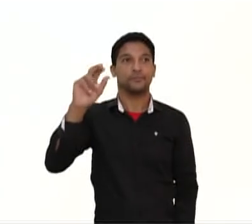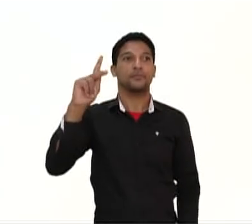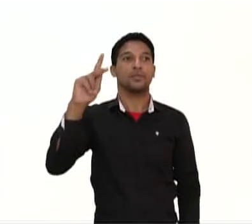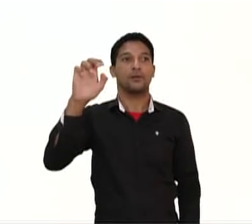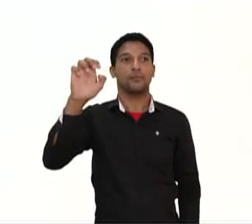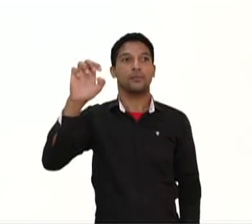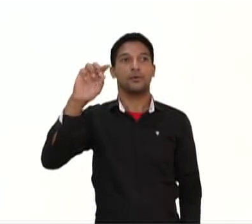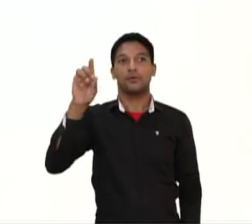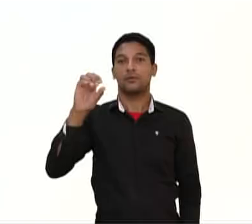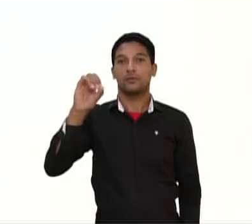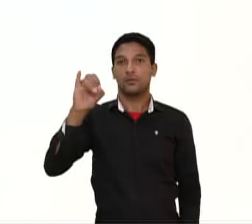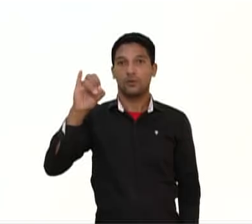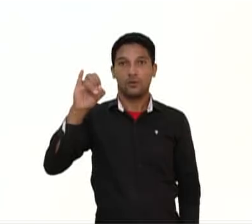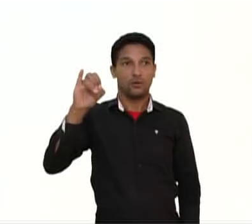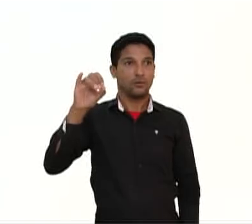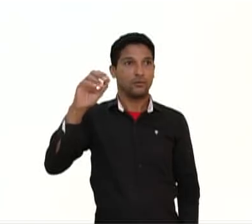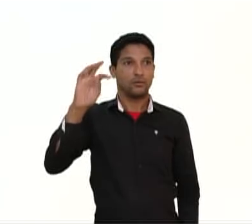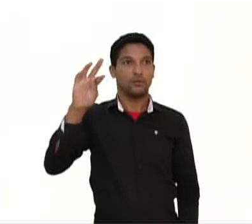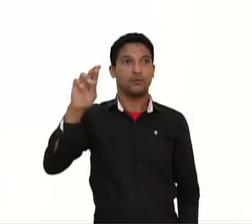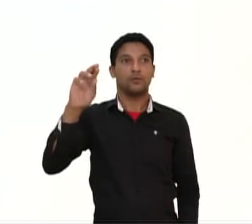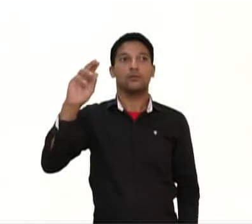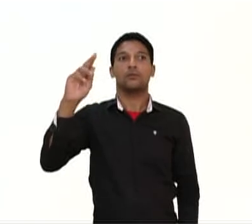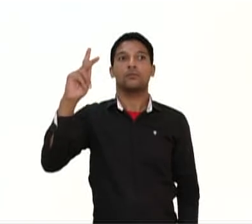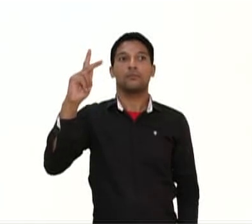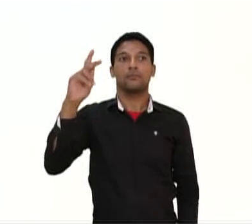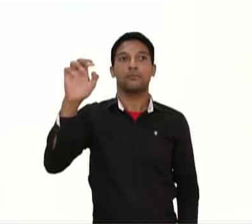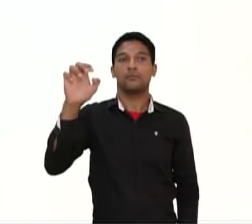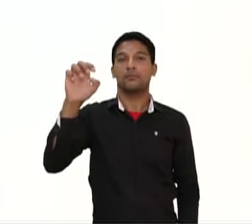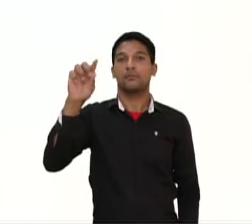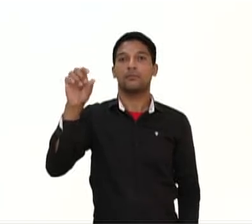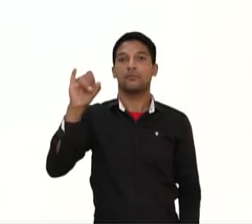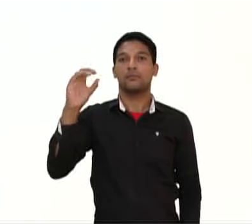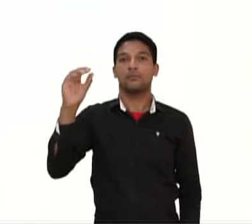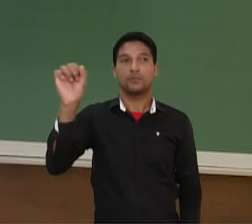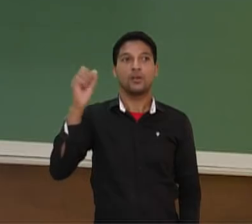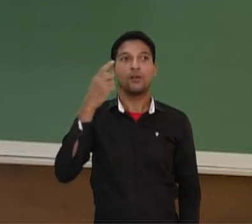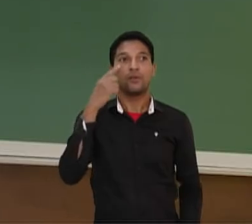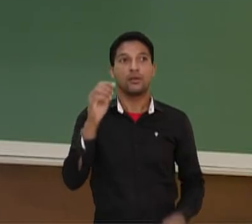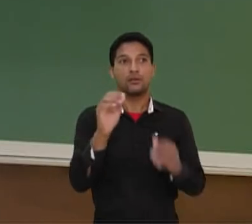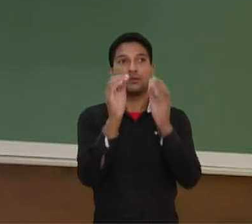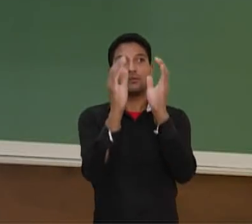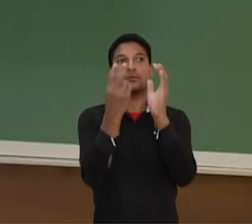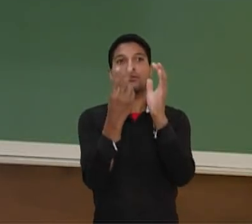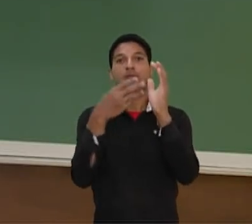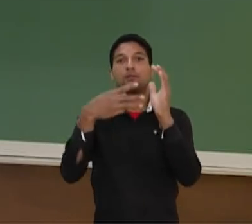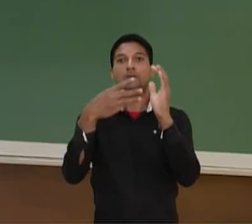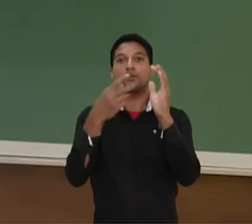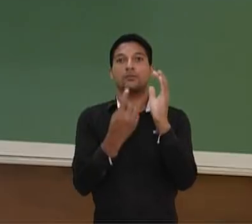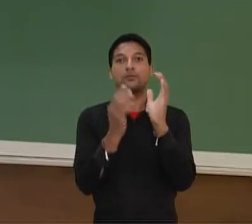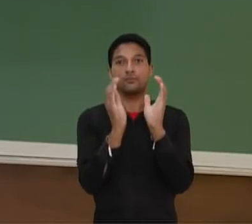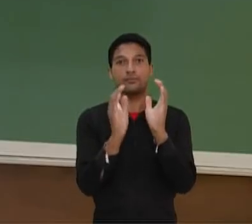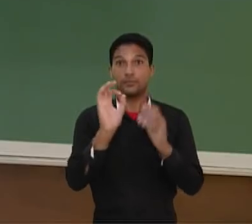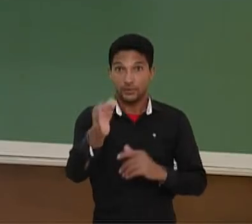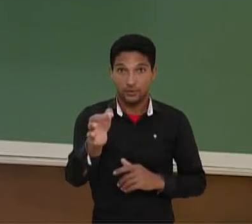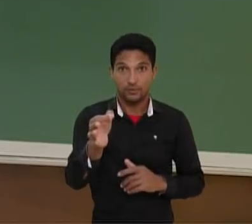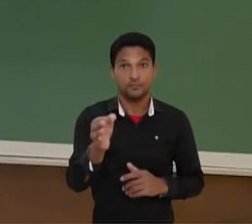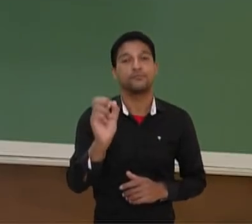3, 1. Tá ali, 2, 3, 1. Acertou? Então, muito bem, vamos dar continuidade então